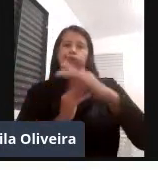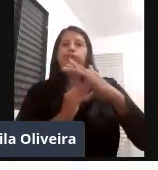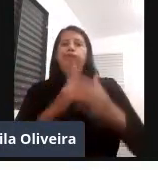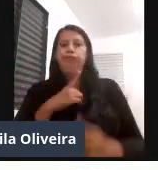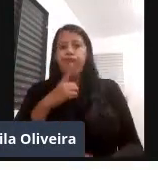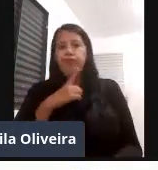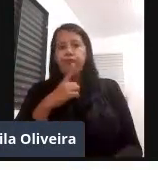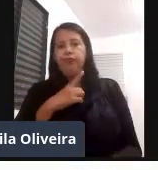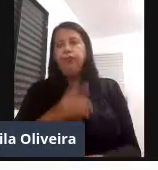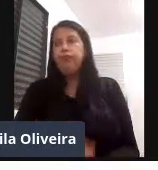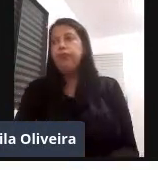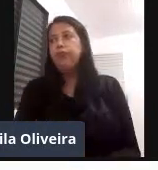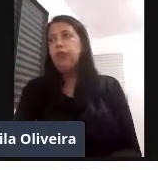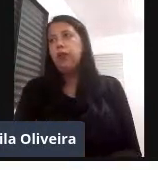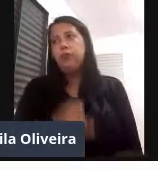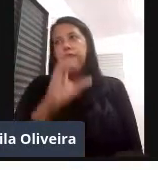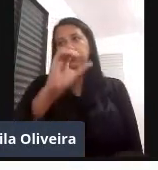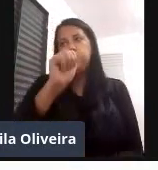da CAPES.